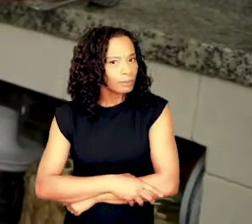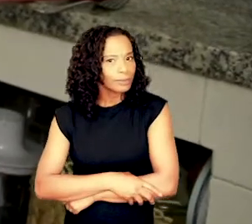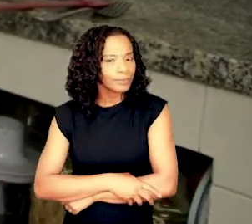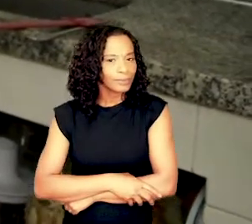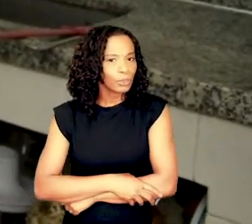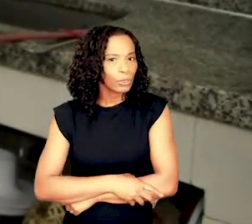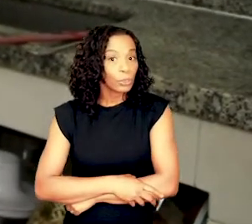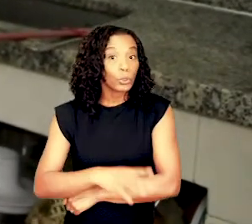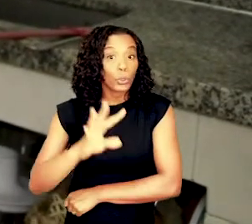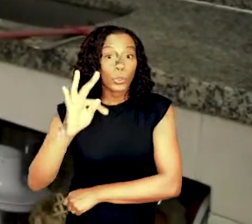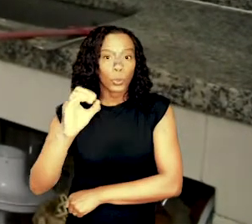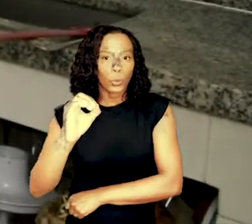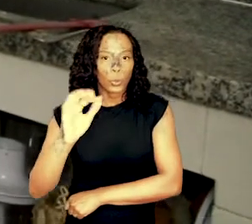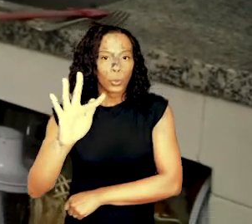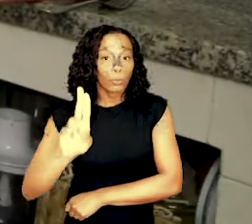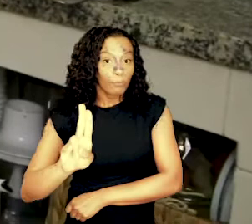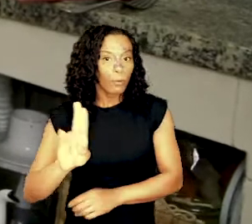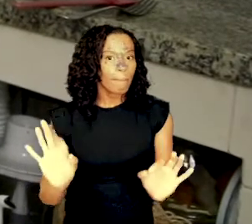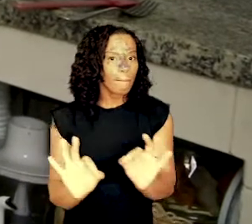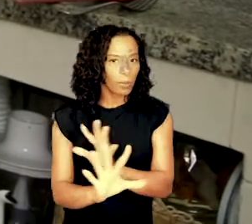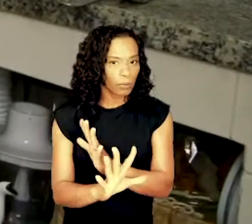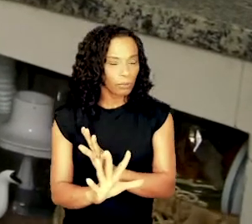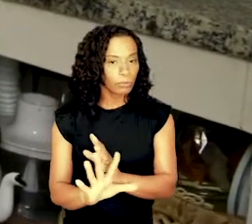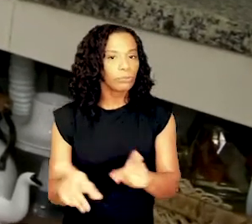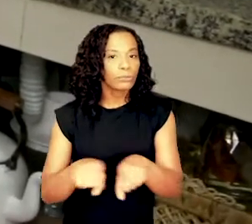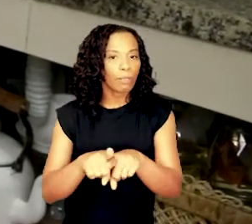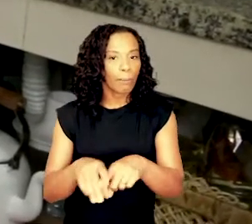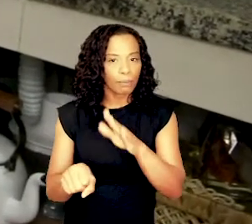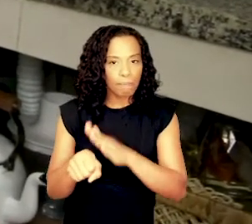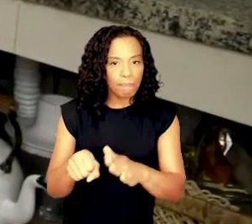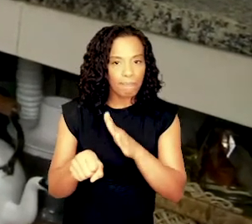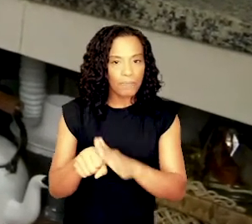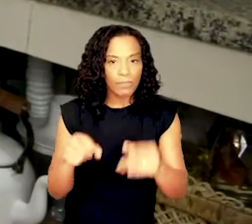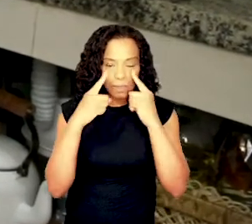Na moral. Vamos focar aqui que o tofu tá pronto. A nossa